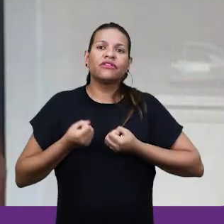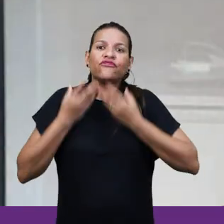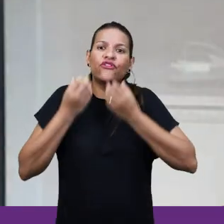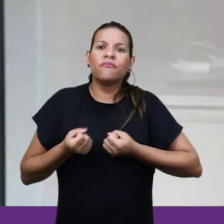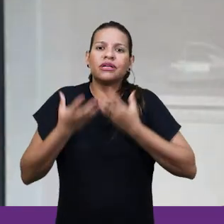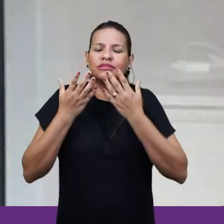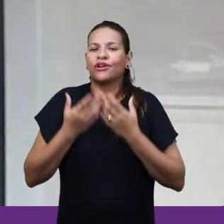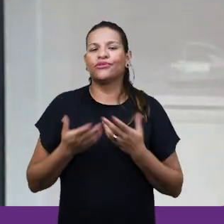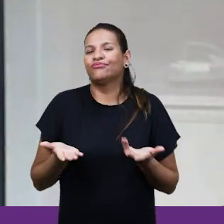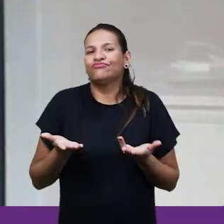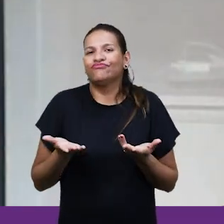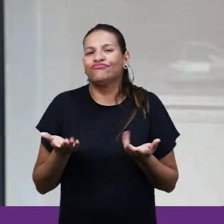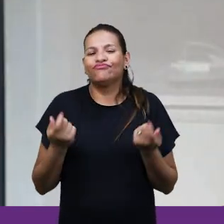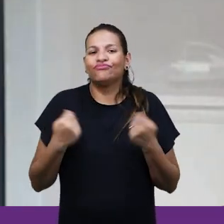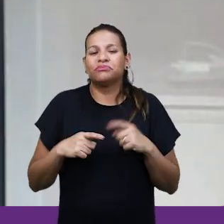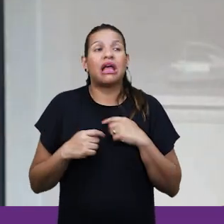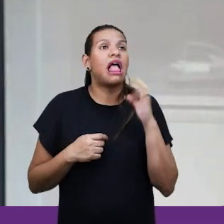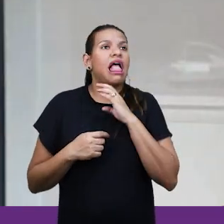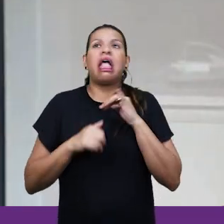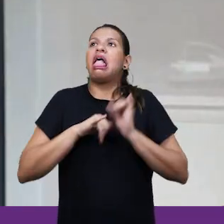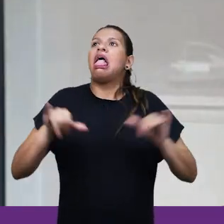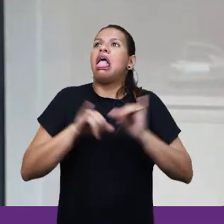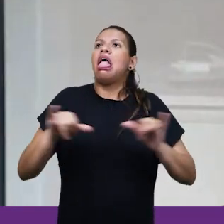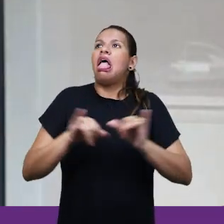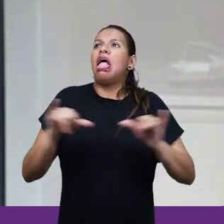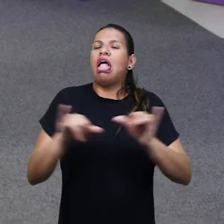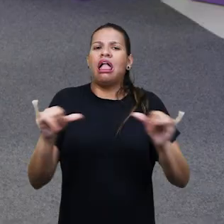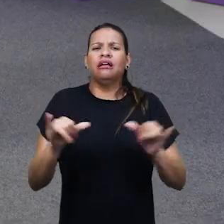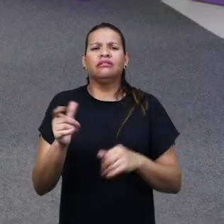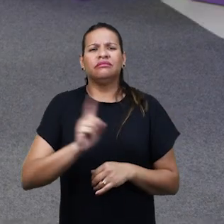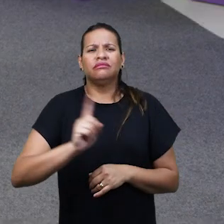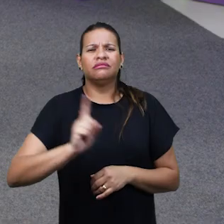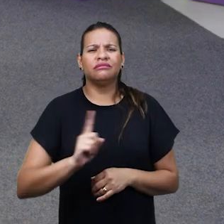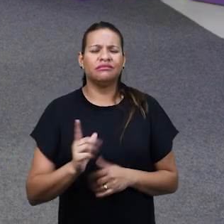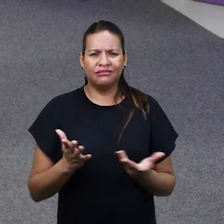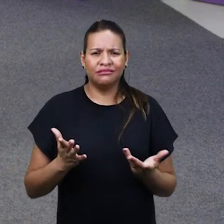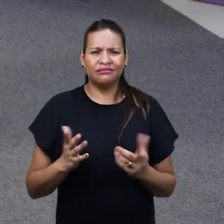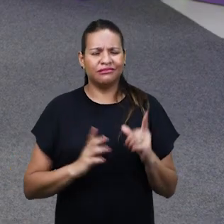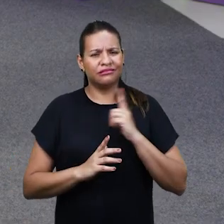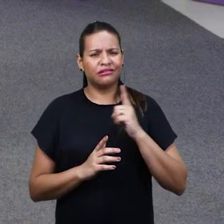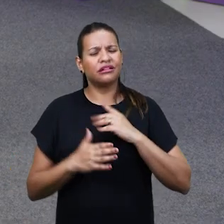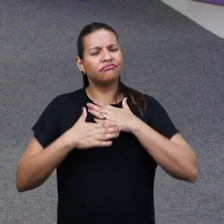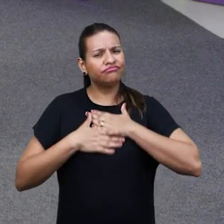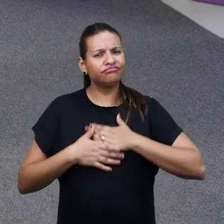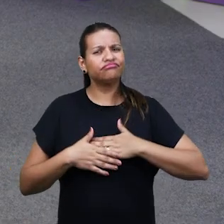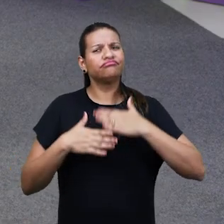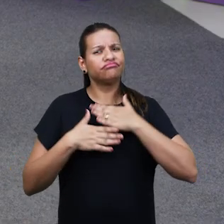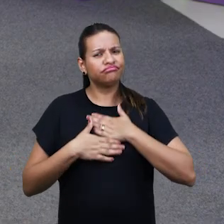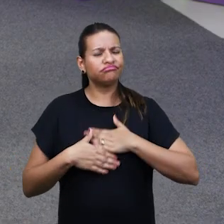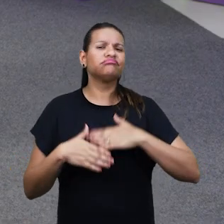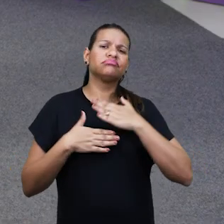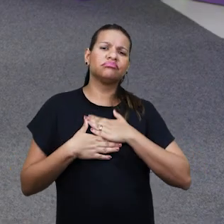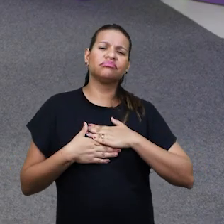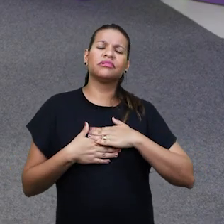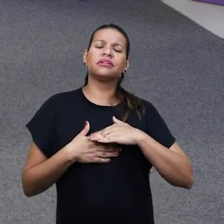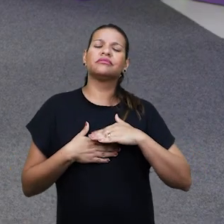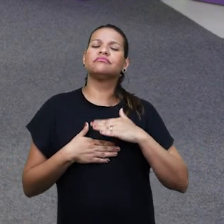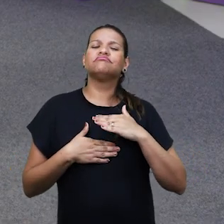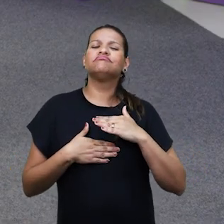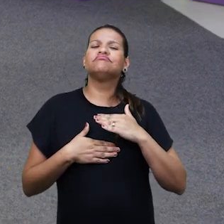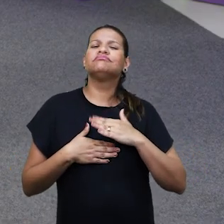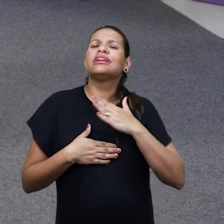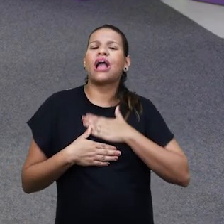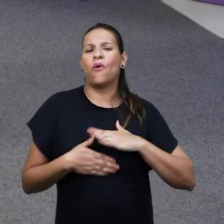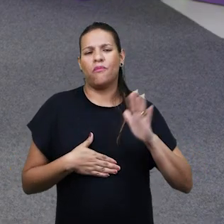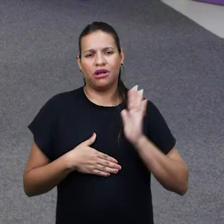cada vez mais sofisticadas e aprimoradas, né? Então, eu diria que a gente precisa, primeiro de tudo,